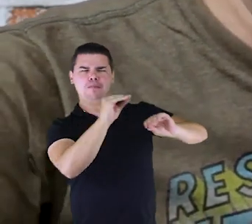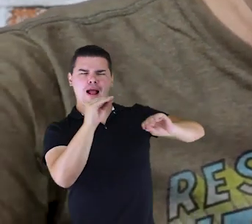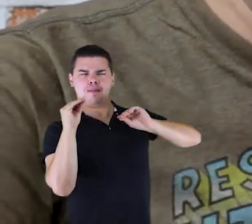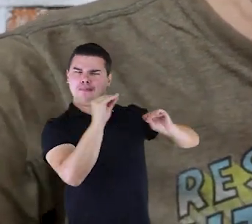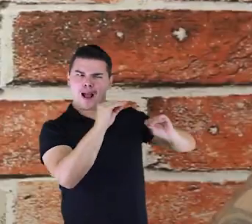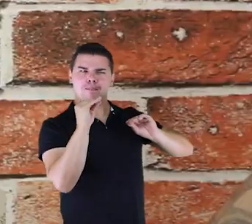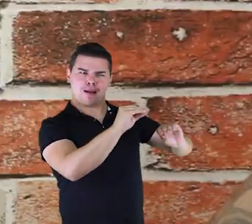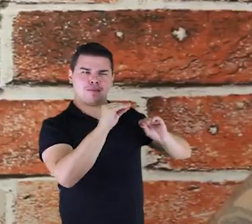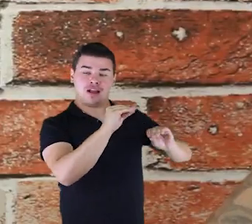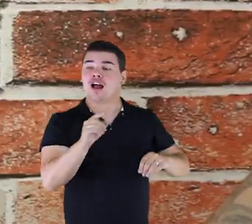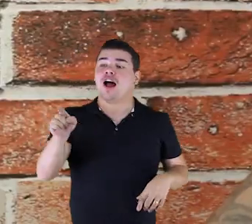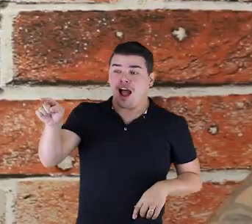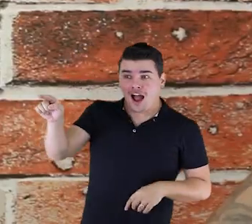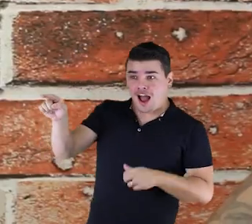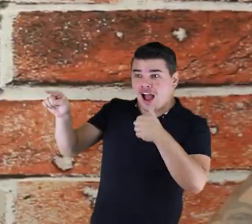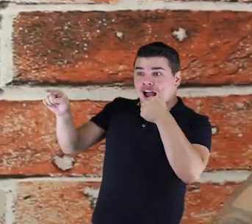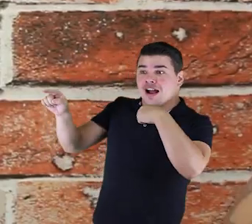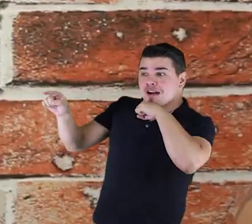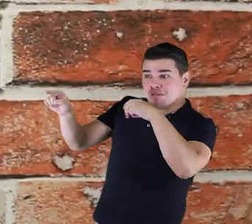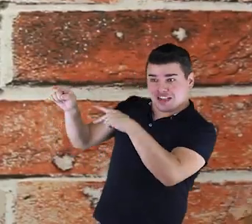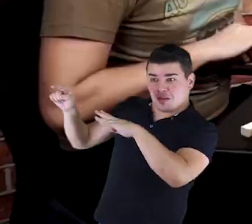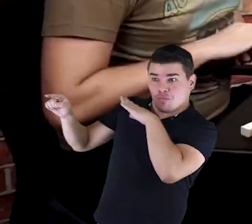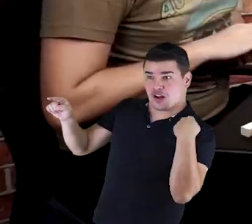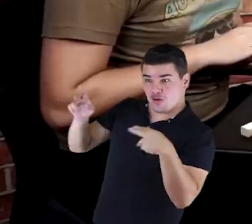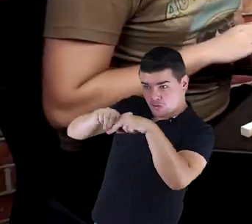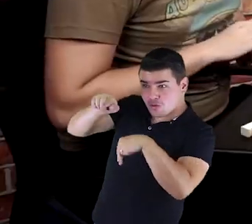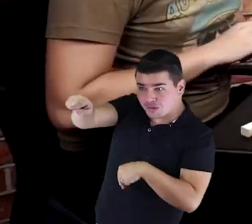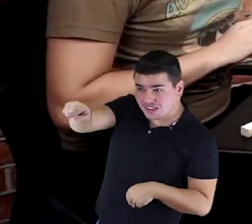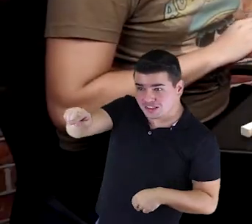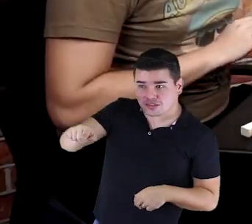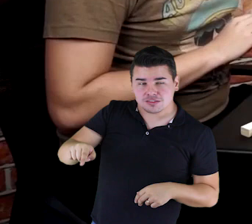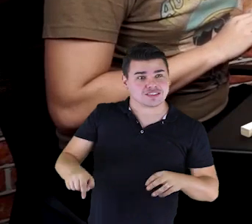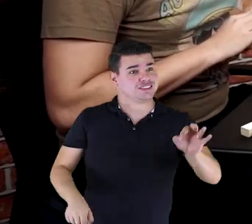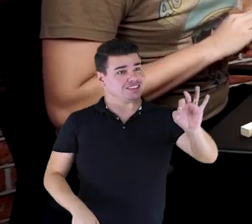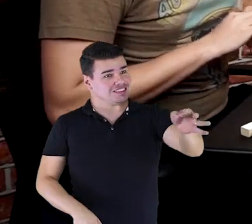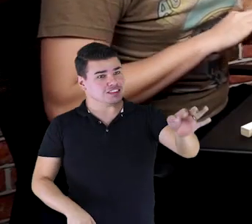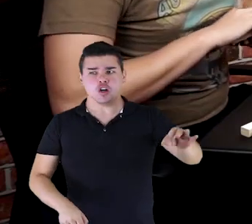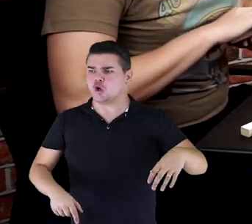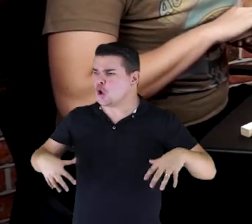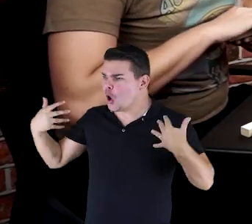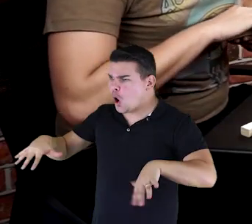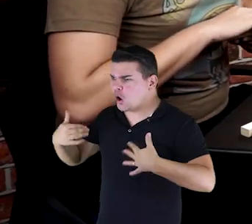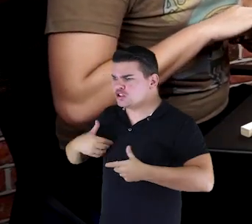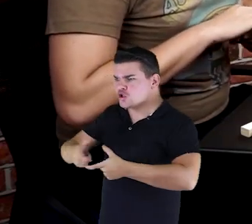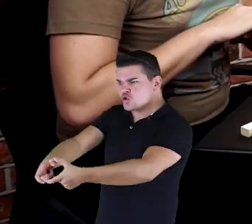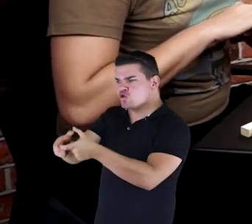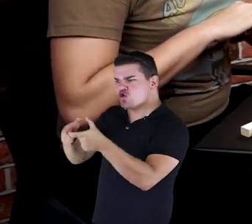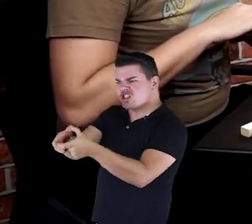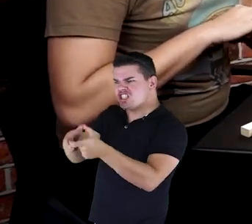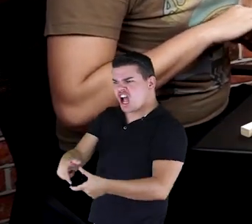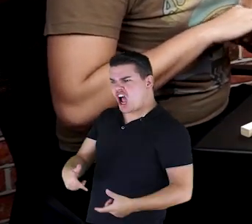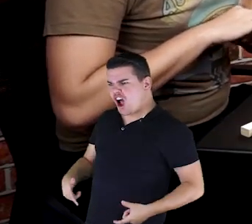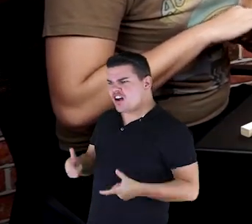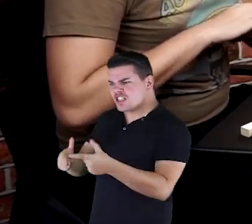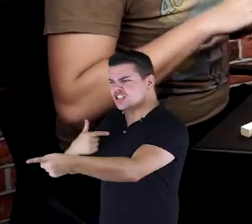no blog e tal. É aquele que a mãe dele morreu por causa do seu post? Isso! Nossa, cuzão!